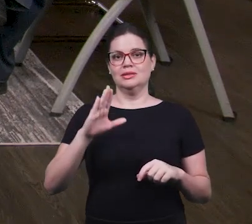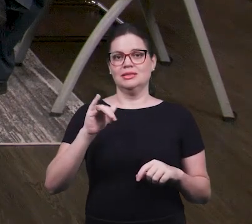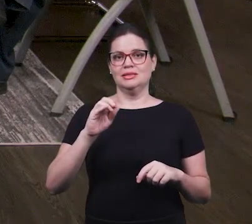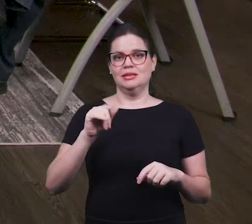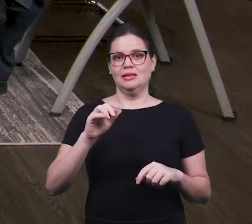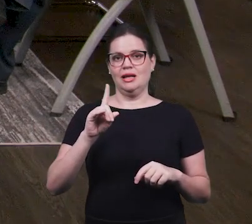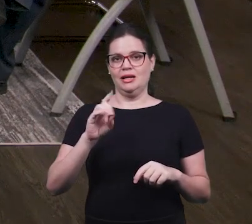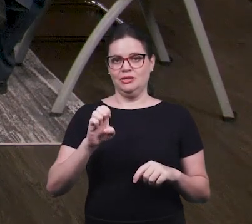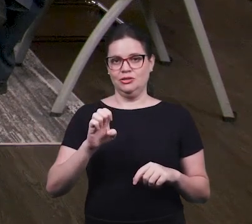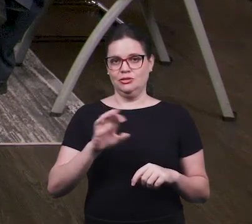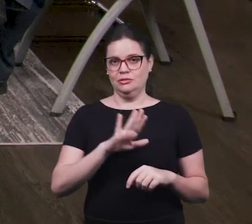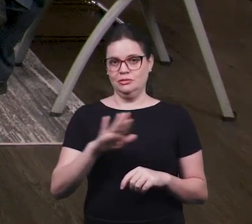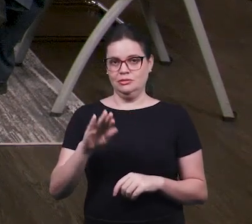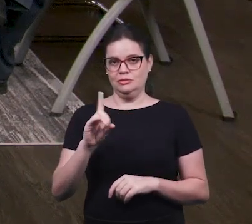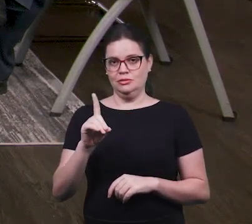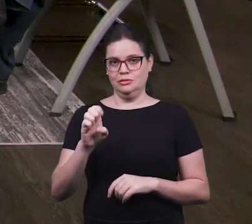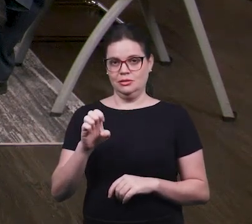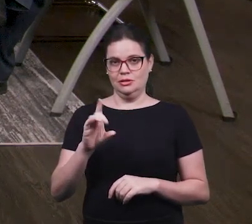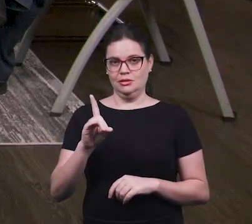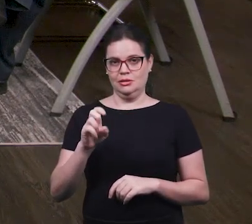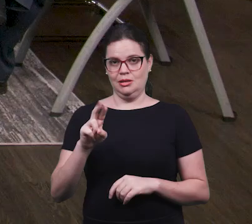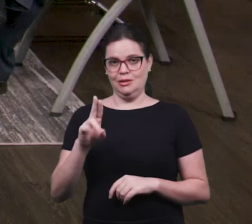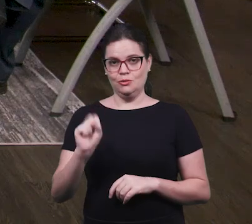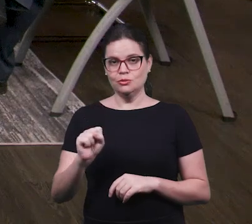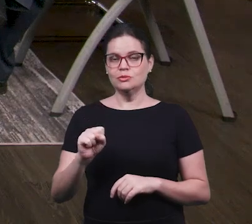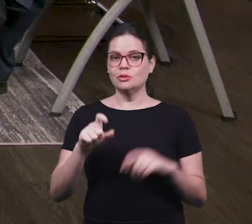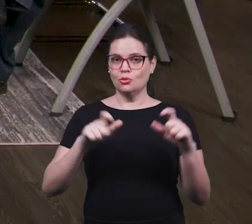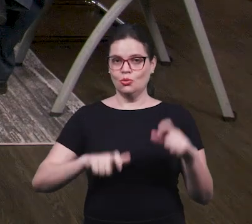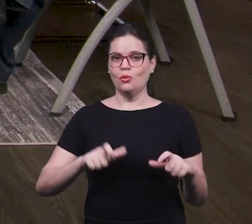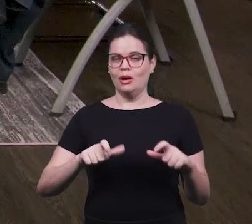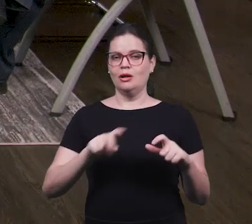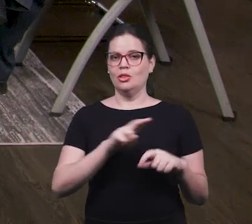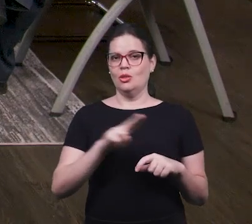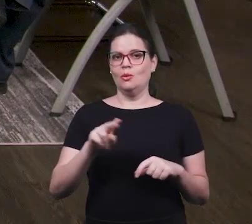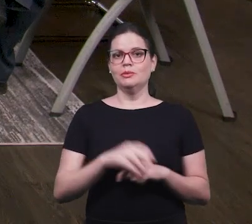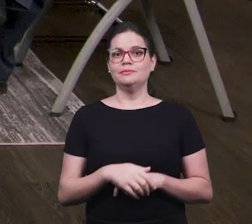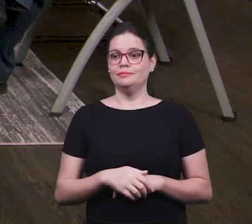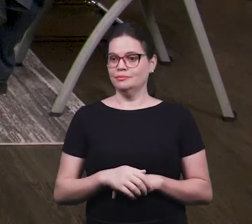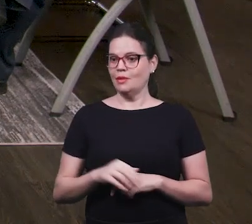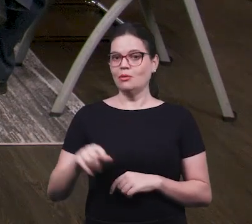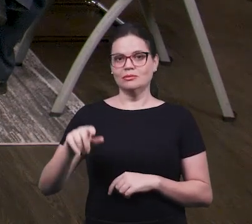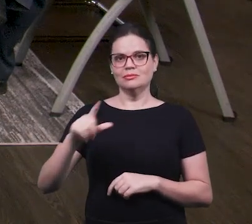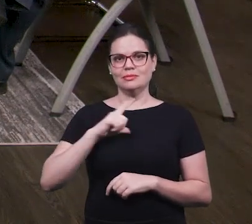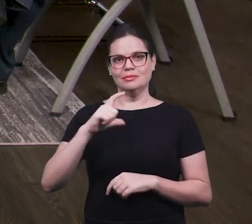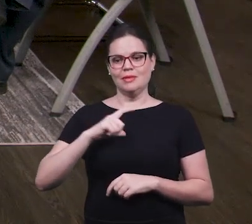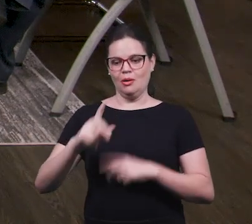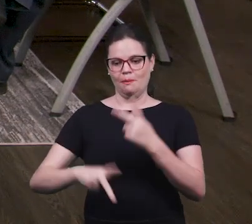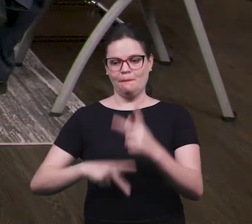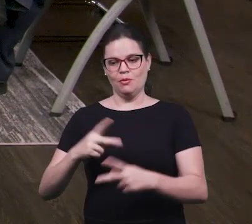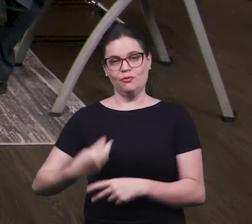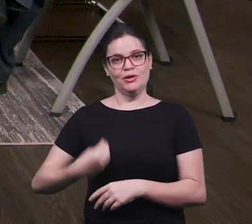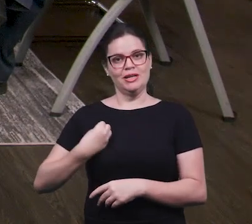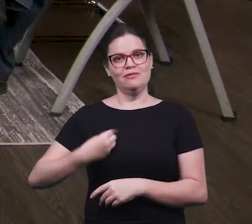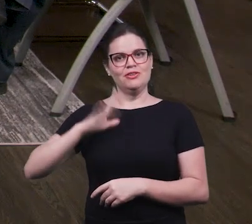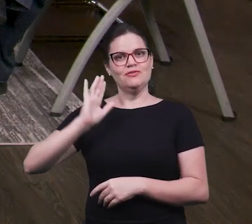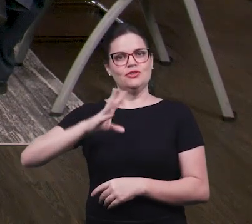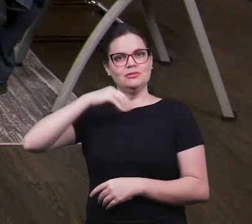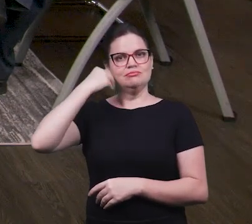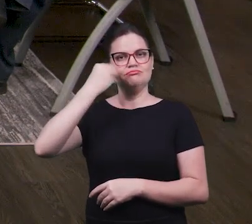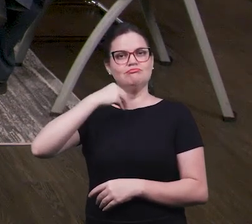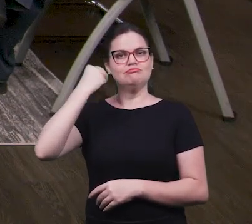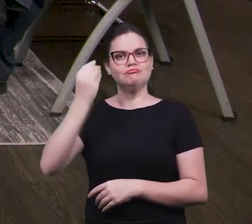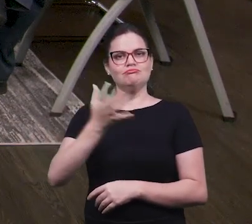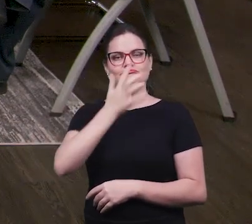de Deus. Então, muitos estão vivendo a cidade de Deus. Nós não estamos aqui